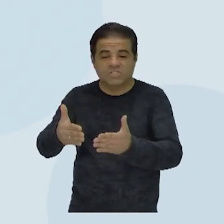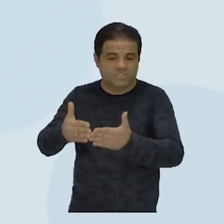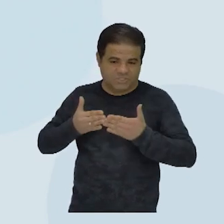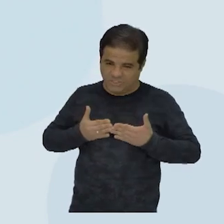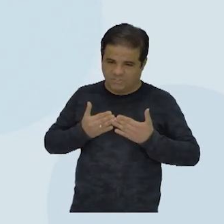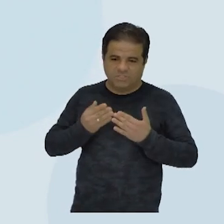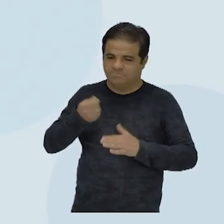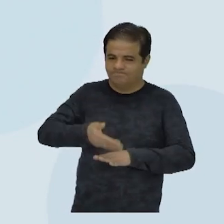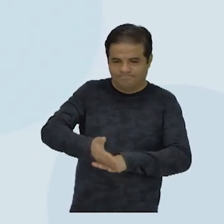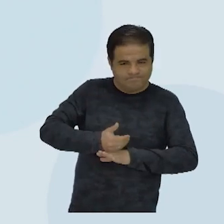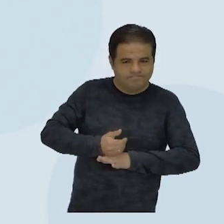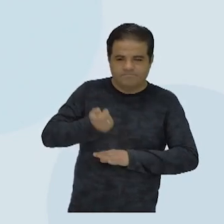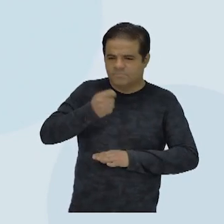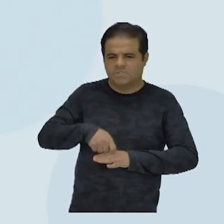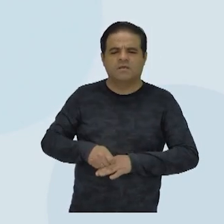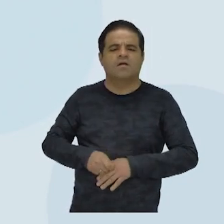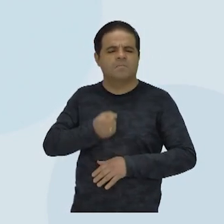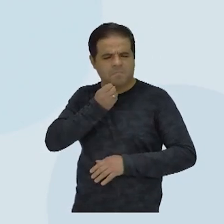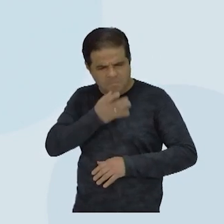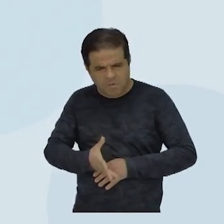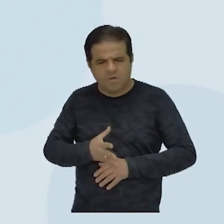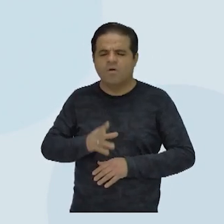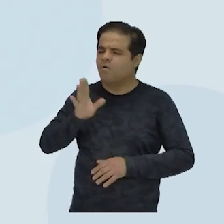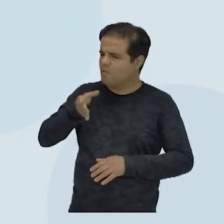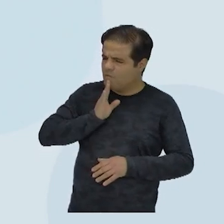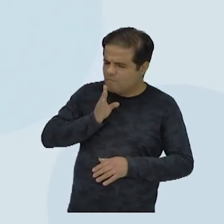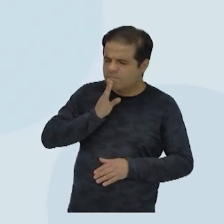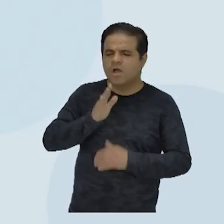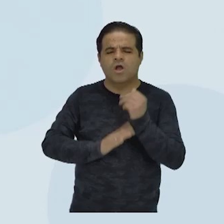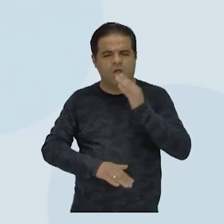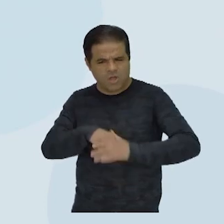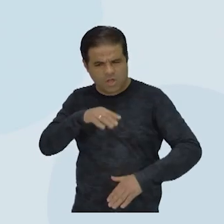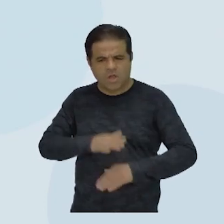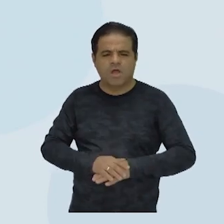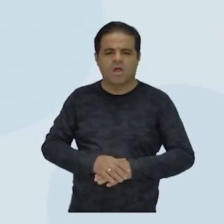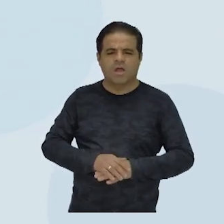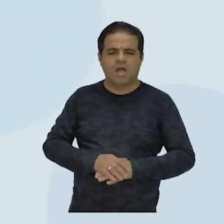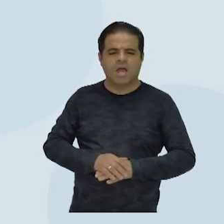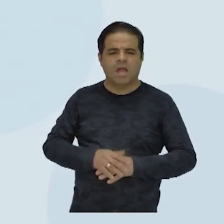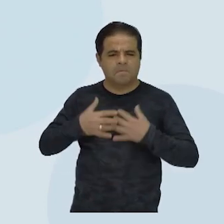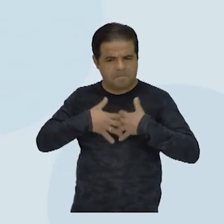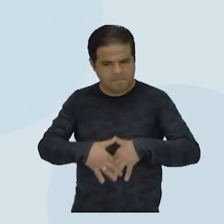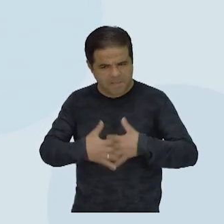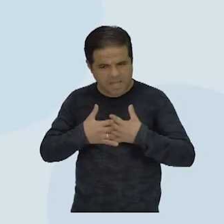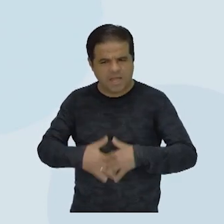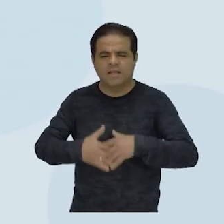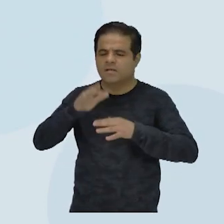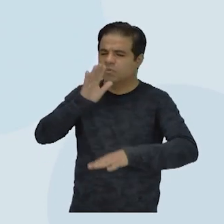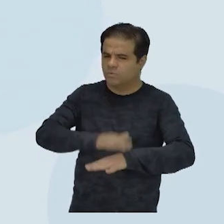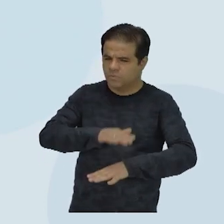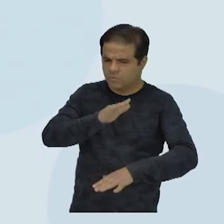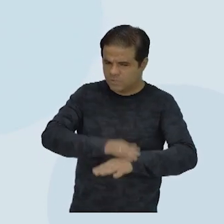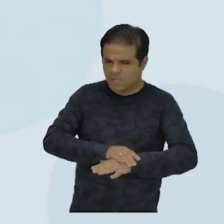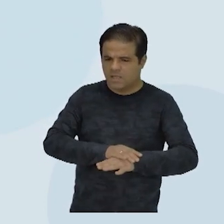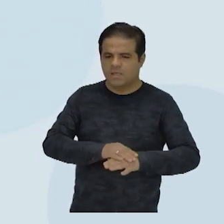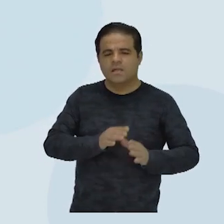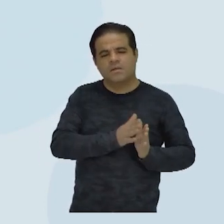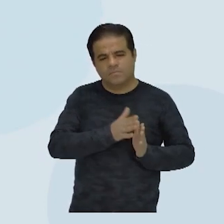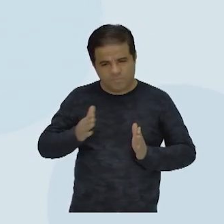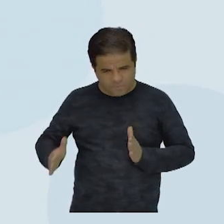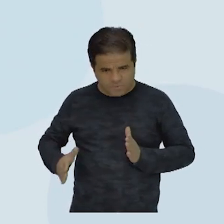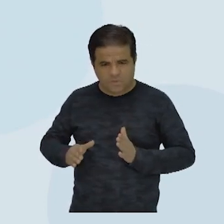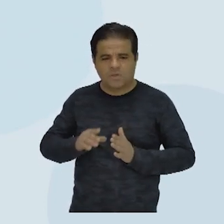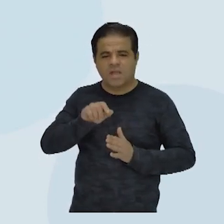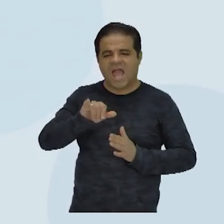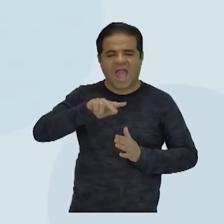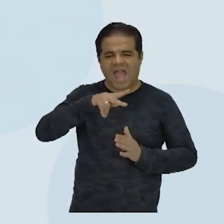prévia. Vale a pena conhecer obras como A Máquina do Tempo, de 1895, A Ilha do